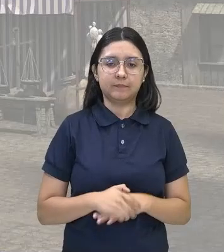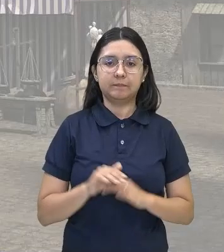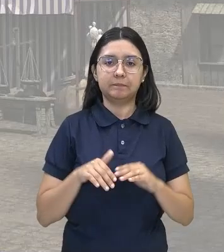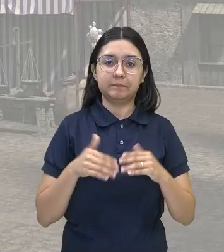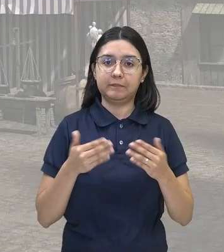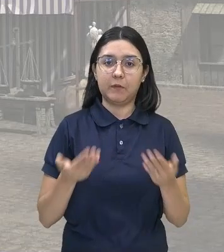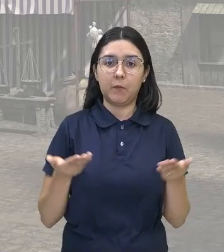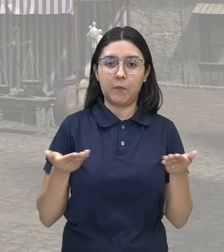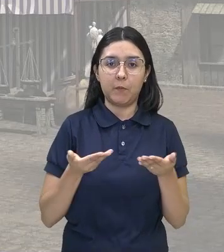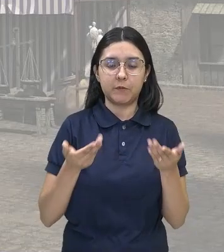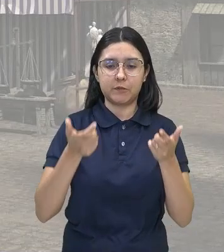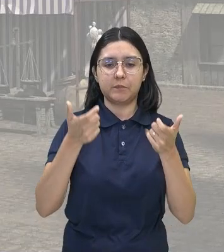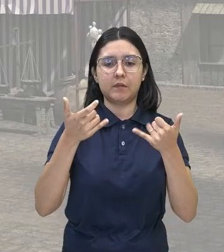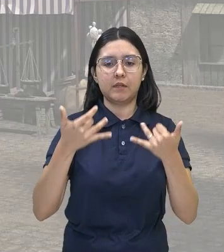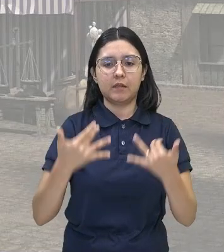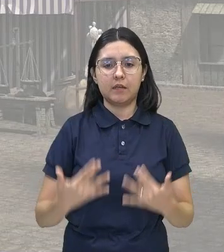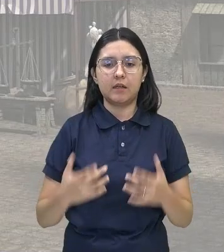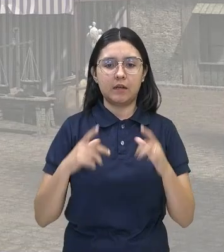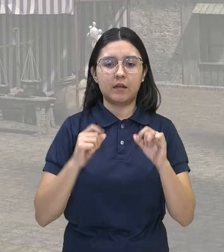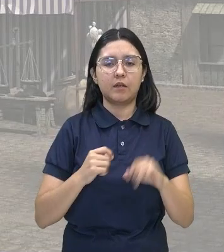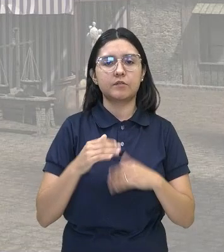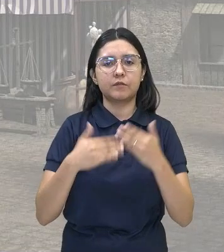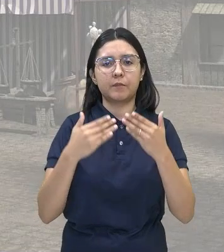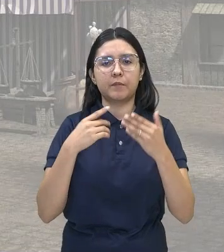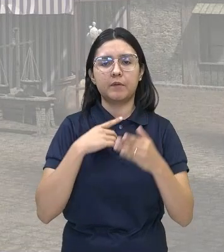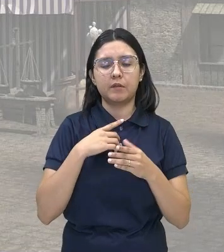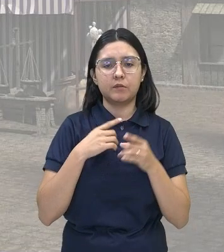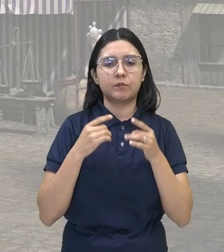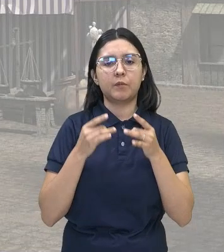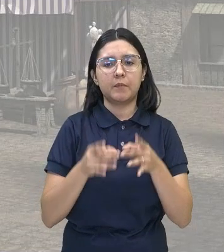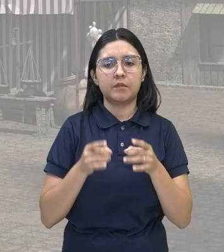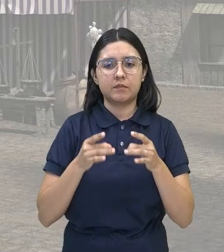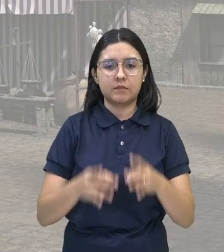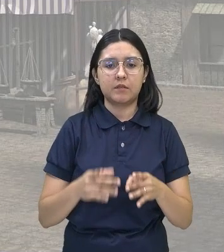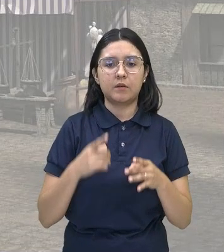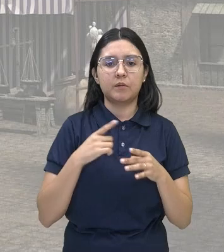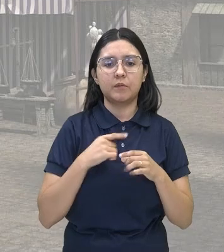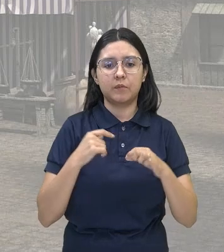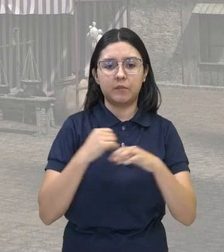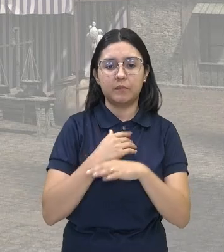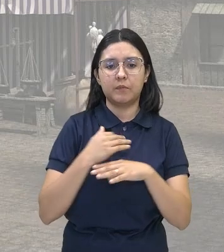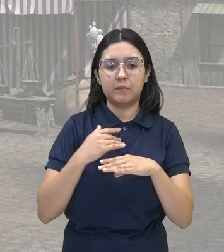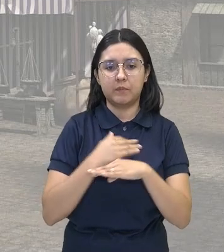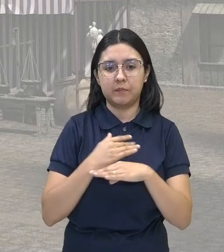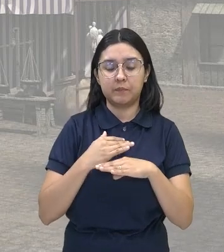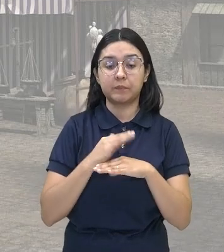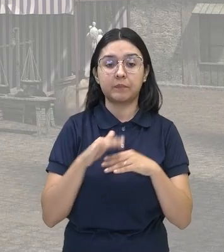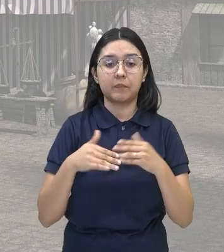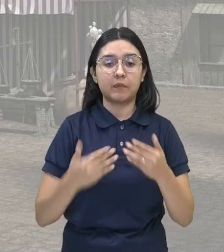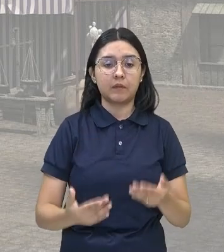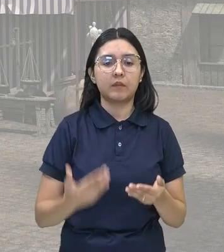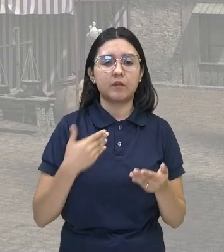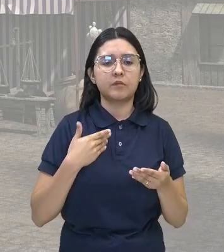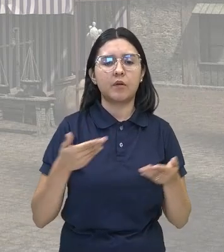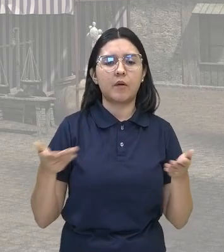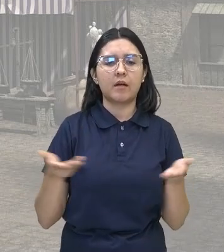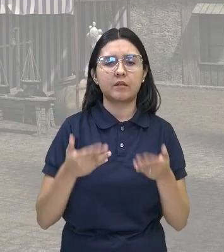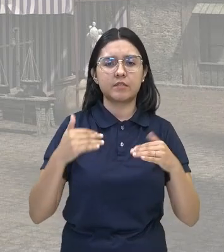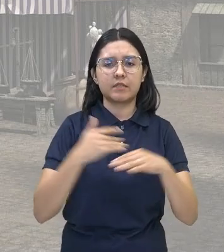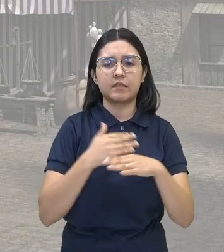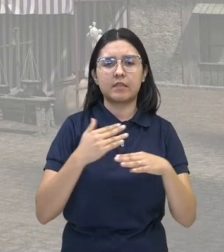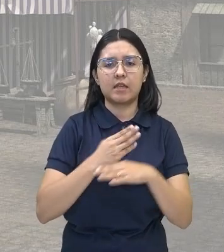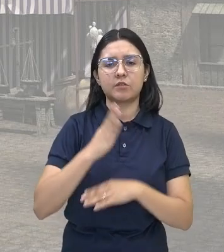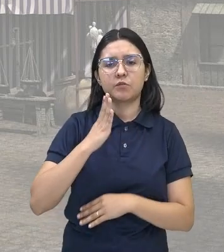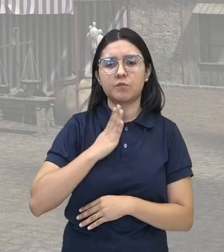Falaremos então sobre o renascimento comercial e urbano. Estou aqui numa cidade medieval, num burgo, para a gente entender essa nomenclatura